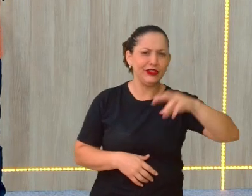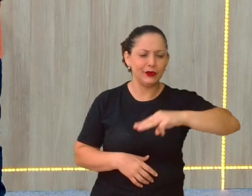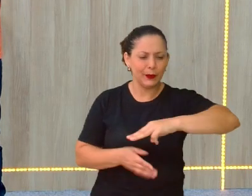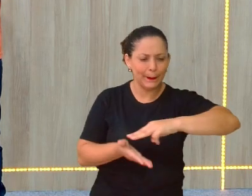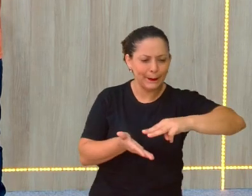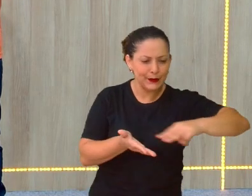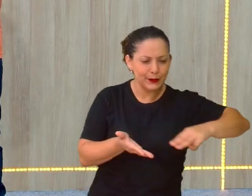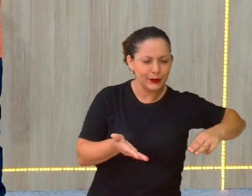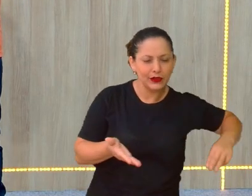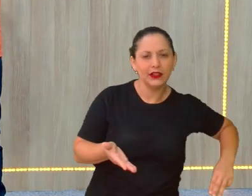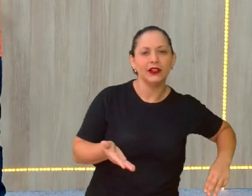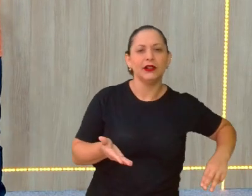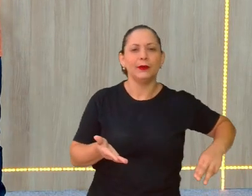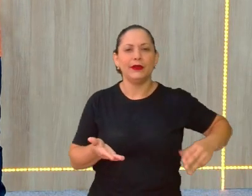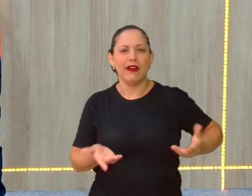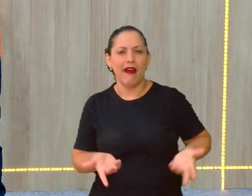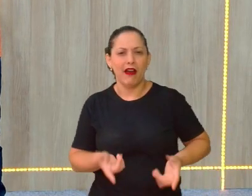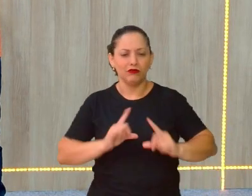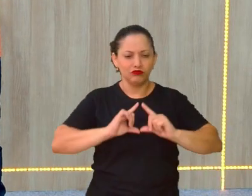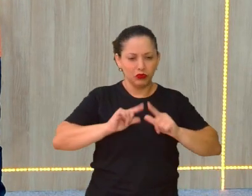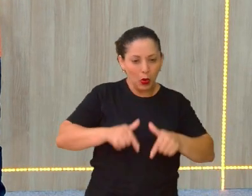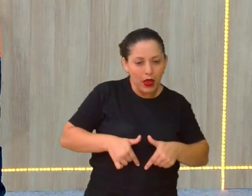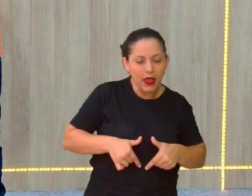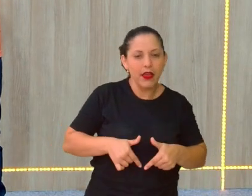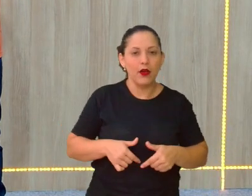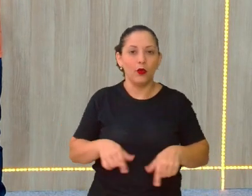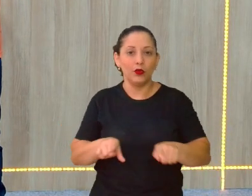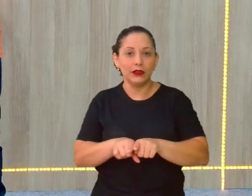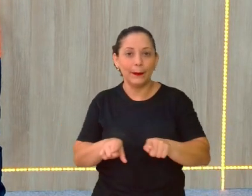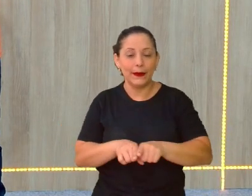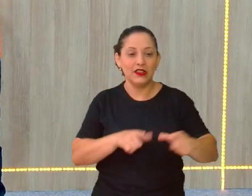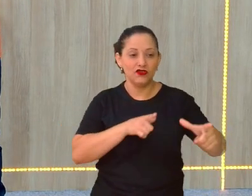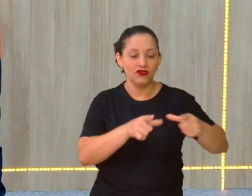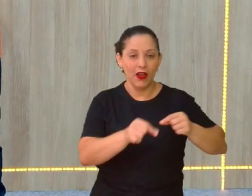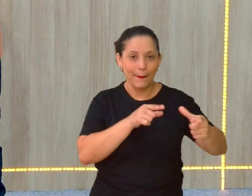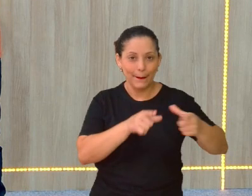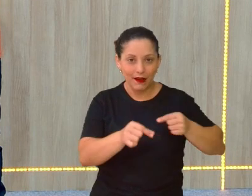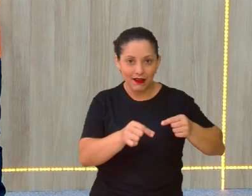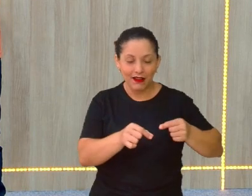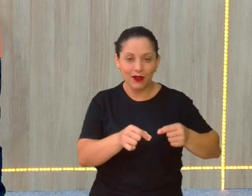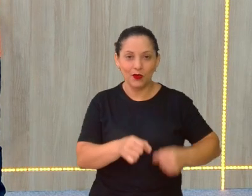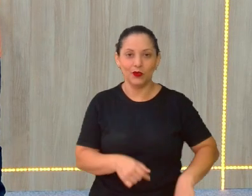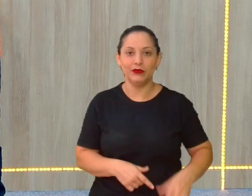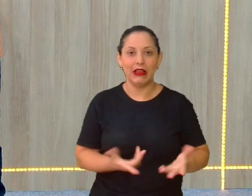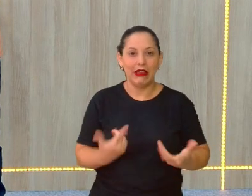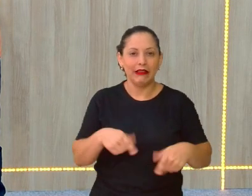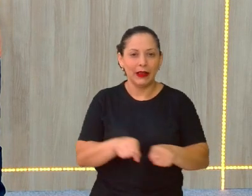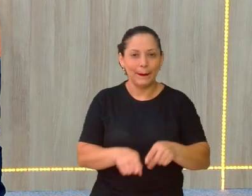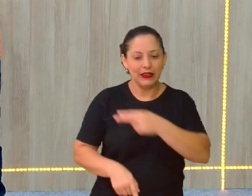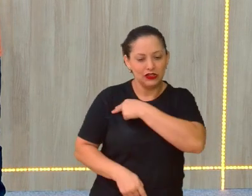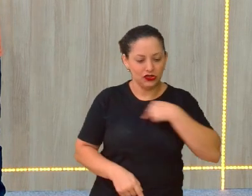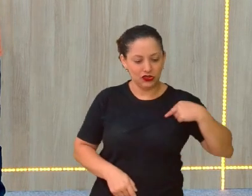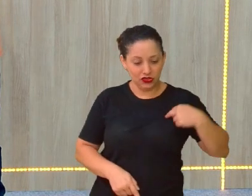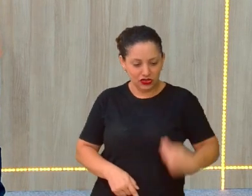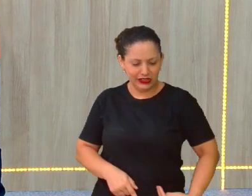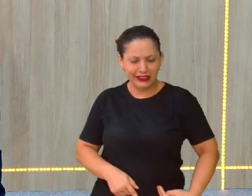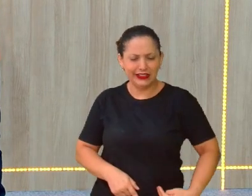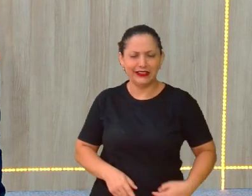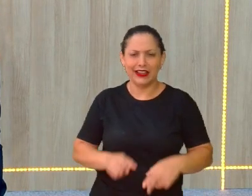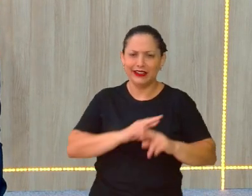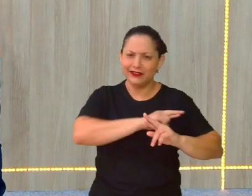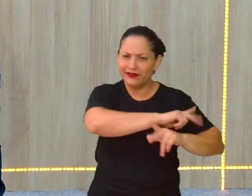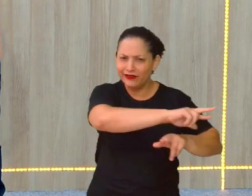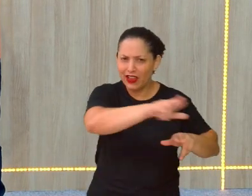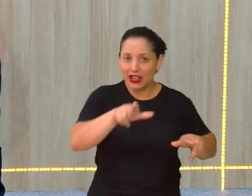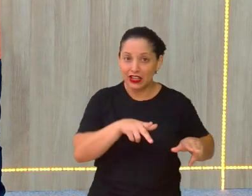civilização hebraica, o Japão antigo, né, a China antiga, a Mongólia. E depois a gente passa para estudar